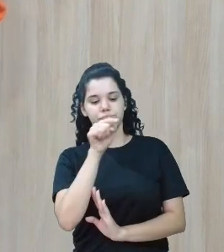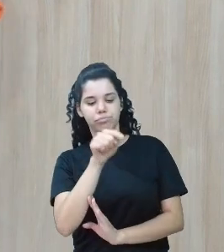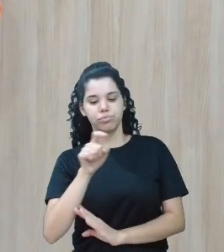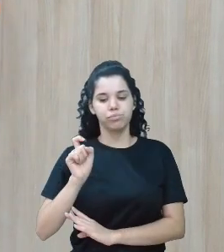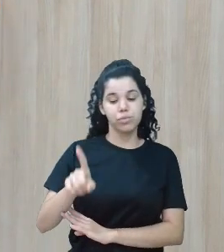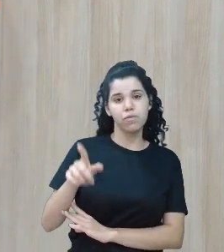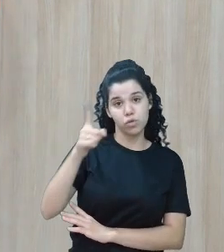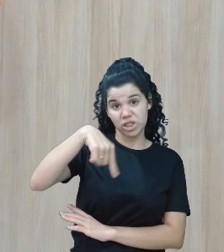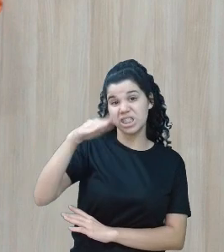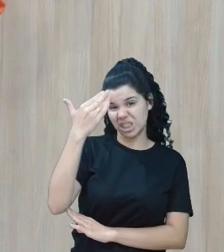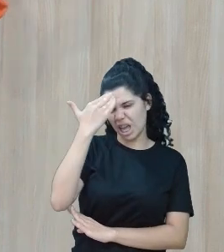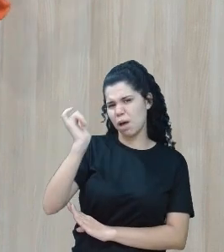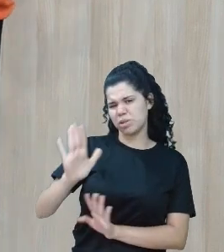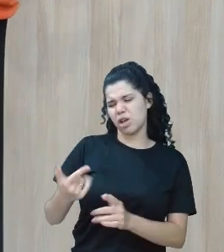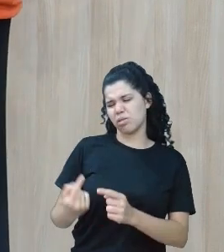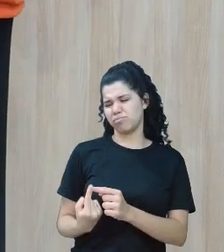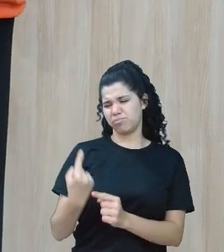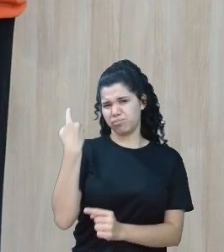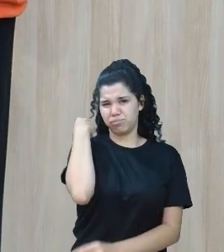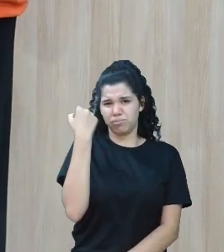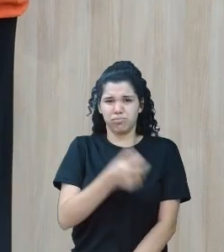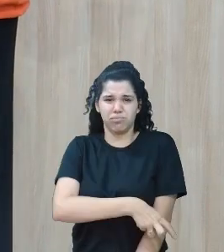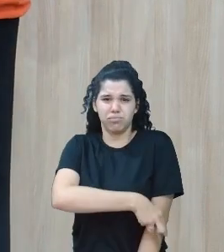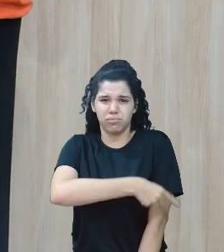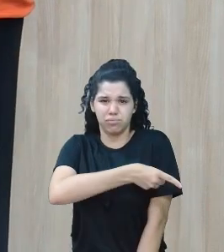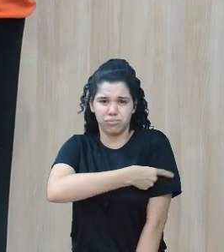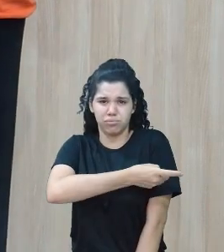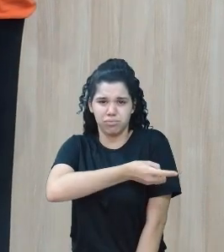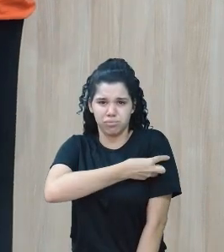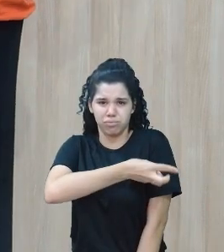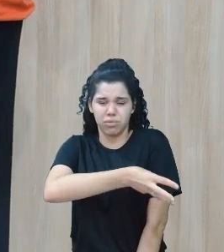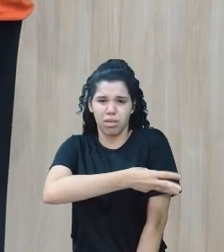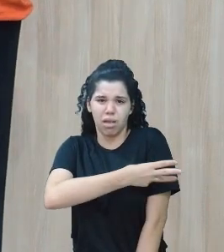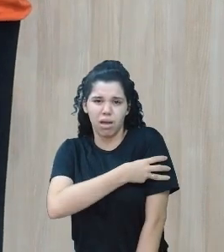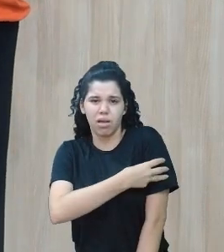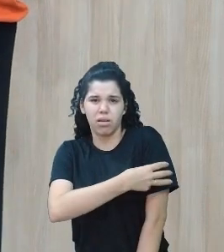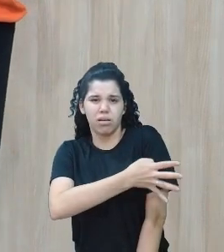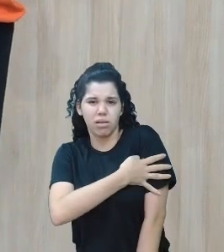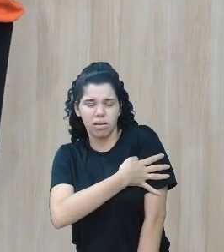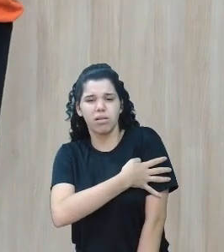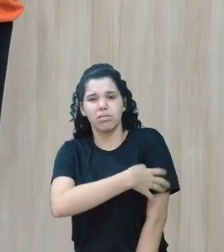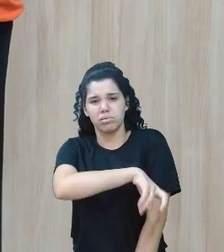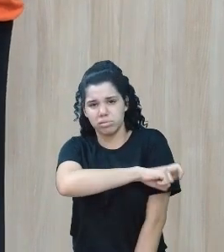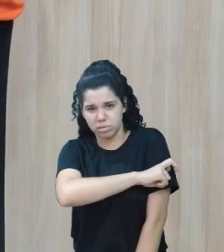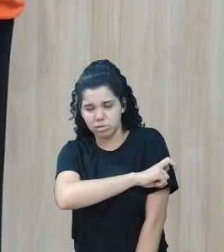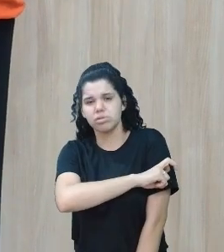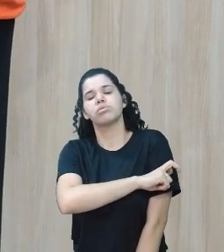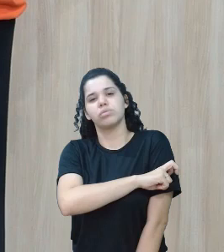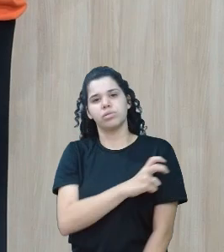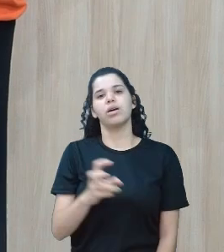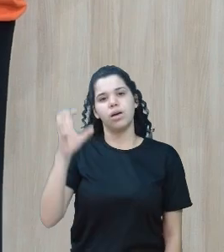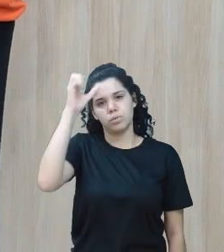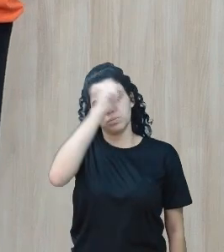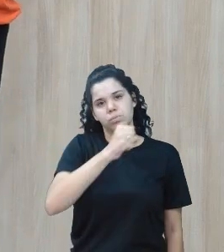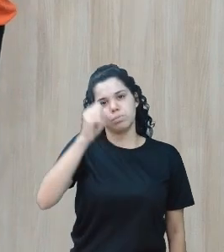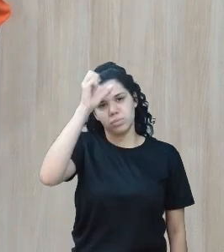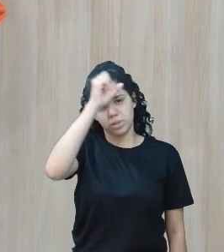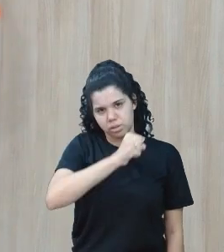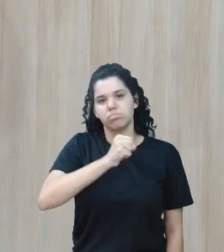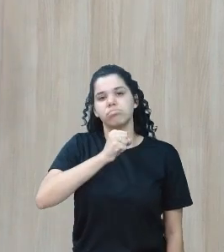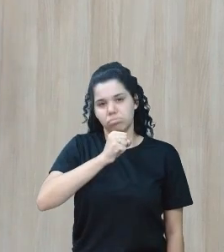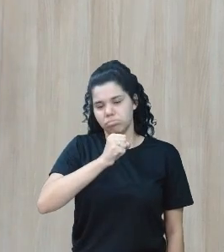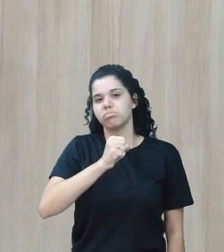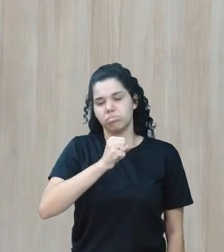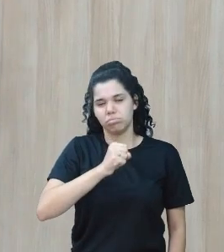vocês sabem, porque lá no ensino fundamental 1, no terceiro, quarto e quintos anos, vocês começam a trabalhar